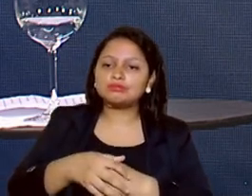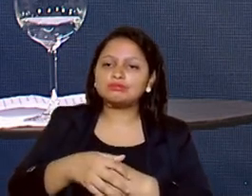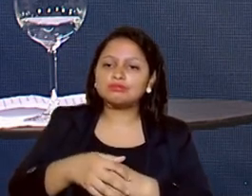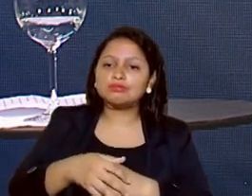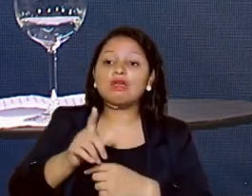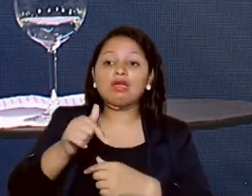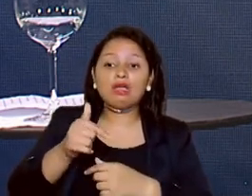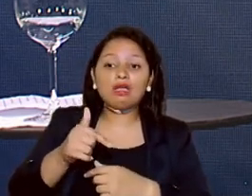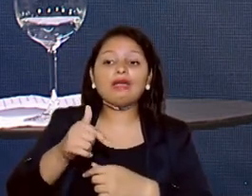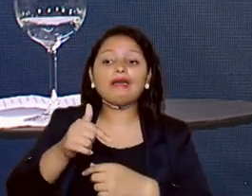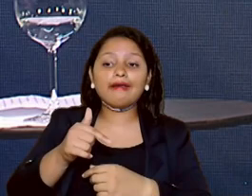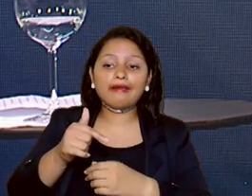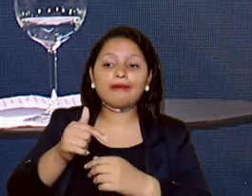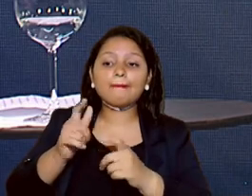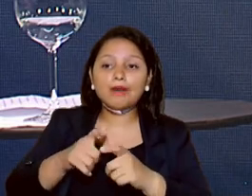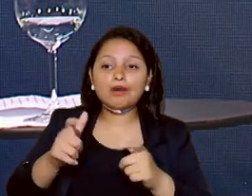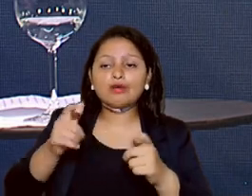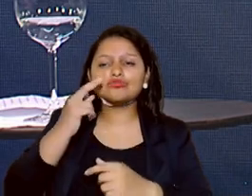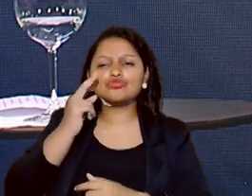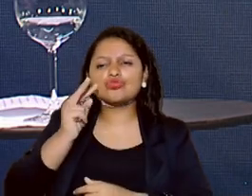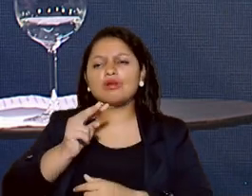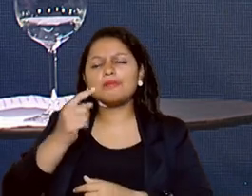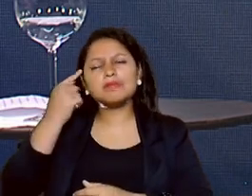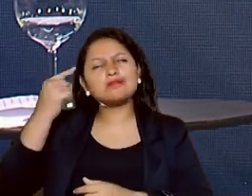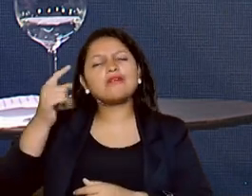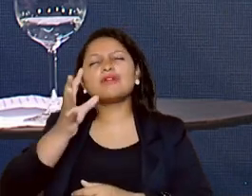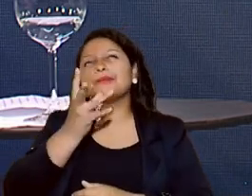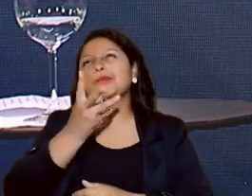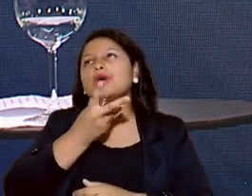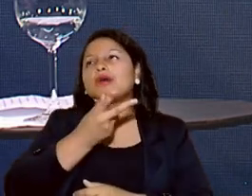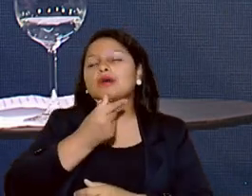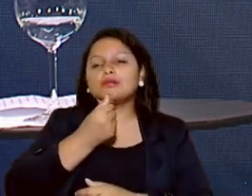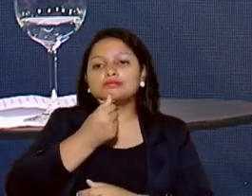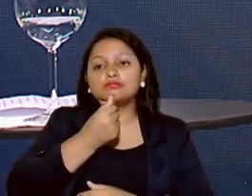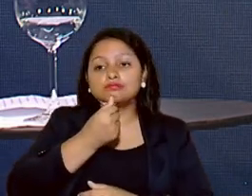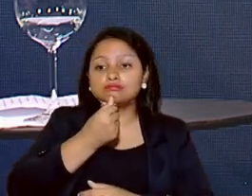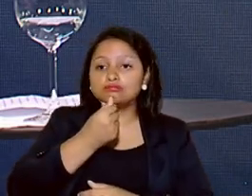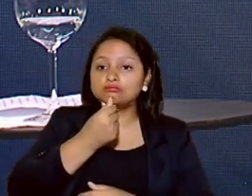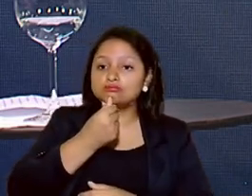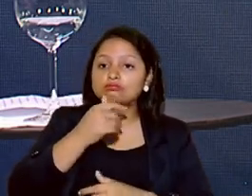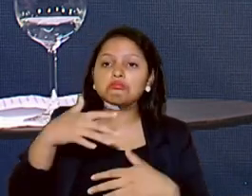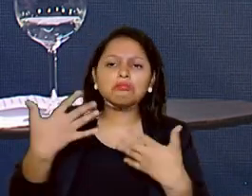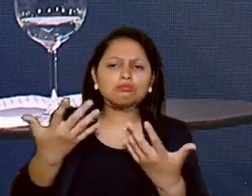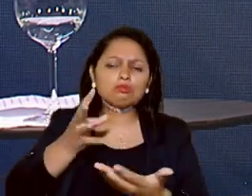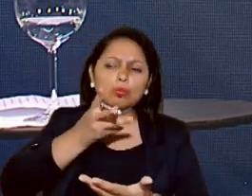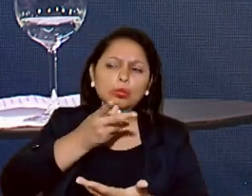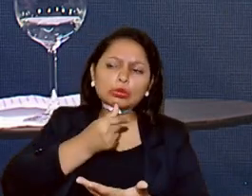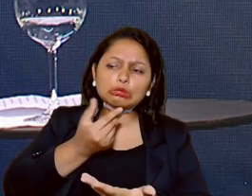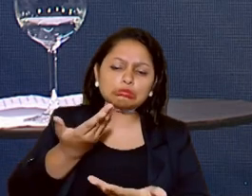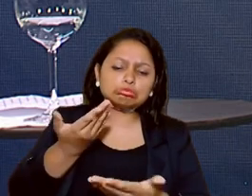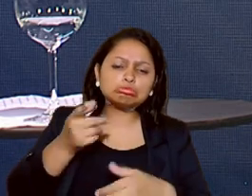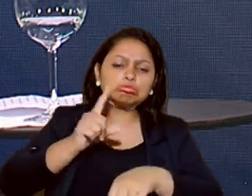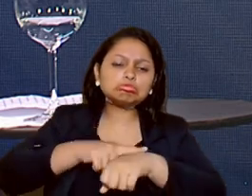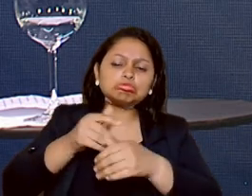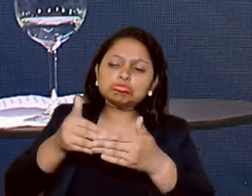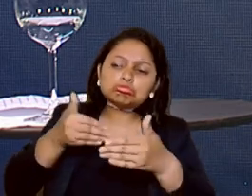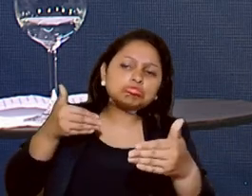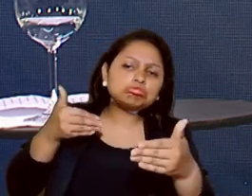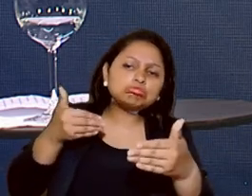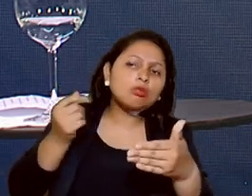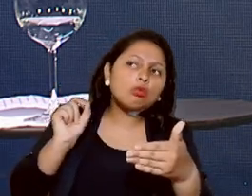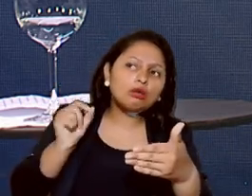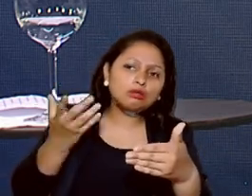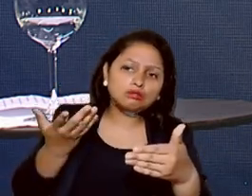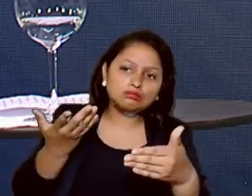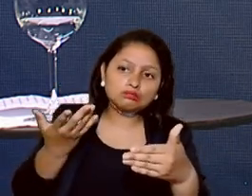do que a gente a gente olha hoje Ah mas vai demorar muito para acontecer defina muito porque muito hoje pode ser